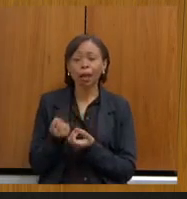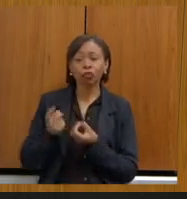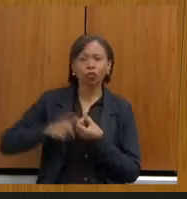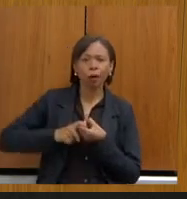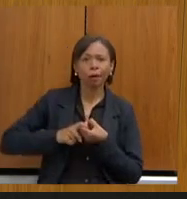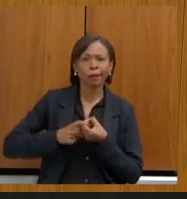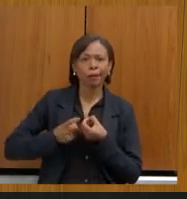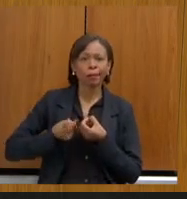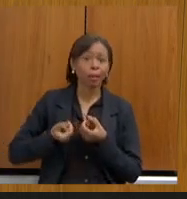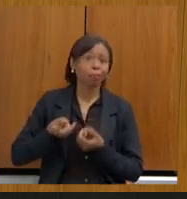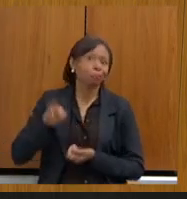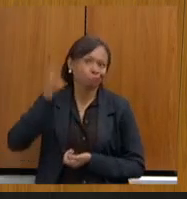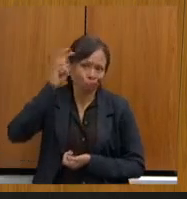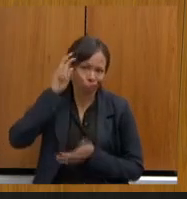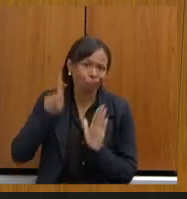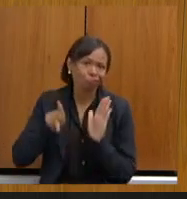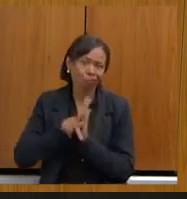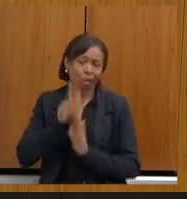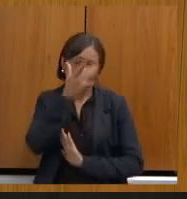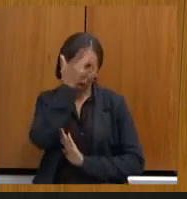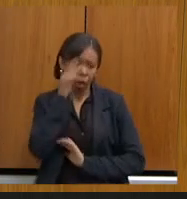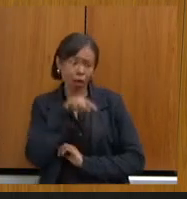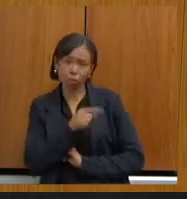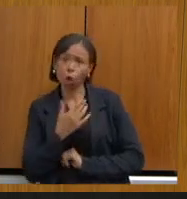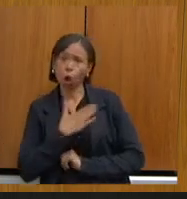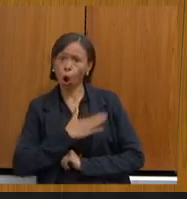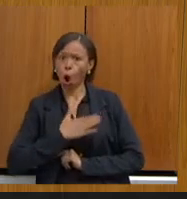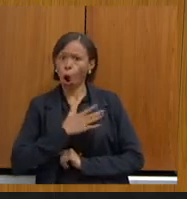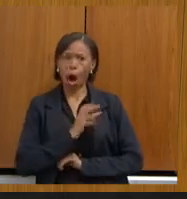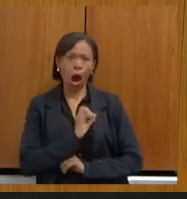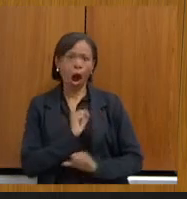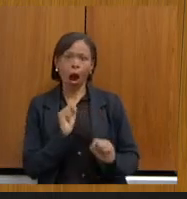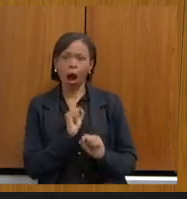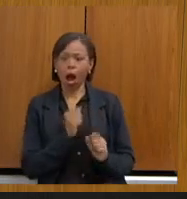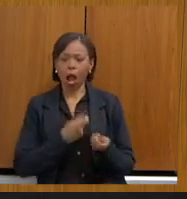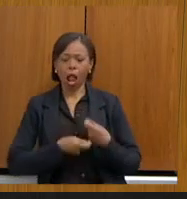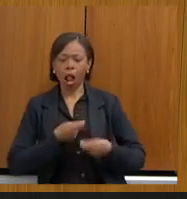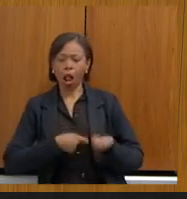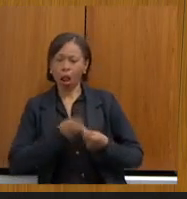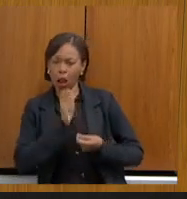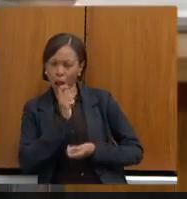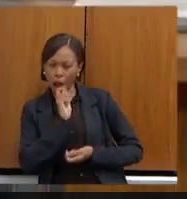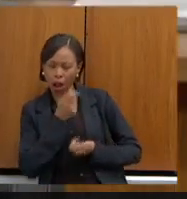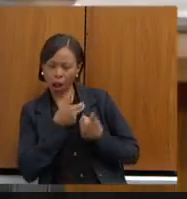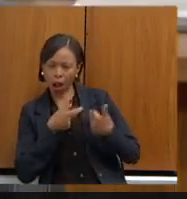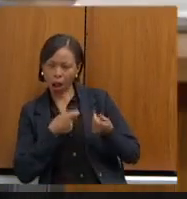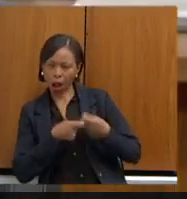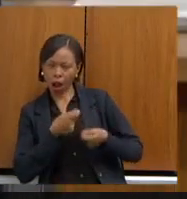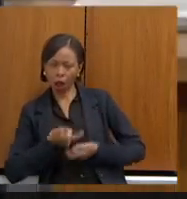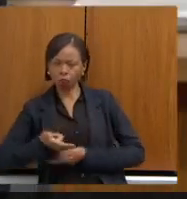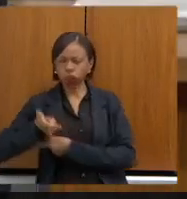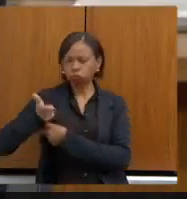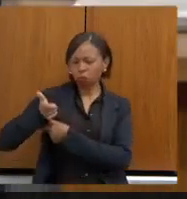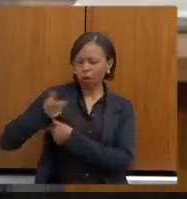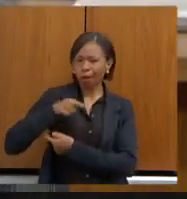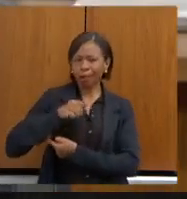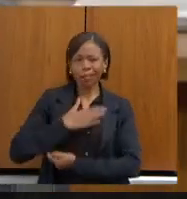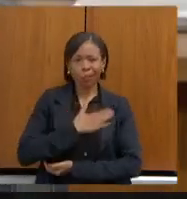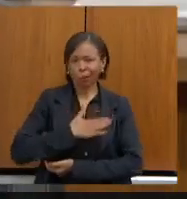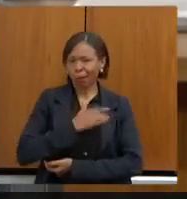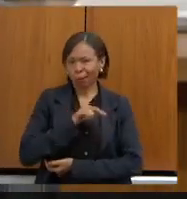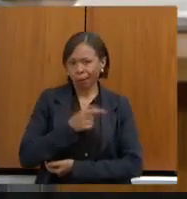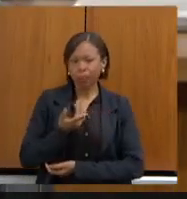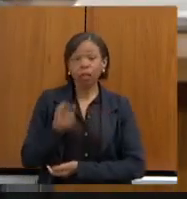que ser traficante de drogas e curte né que é traficante ele quer abortar o fuzil E é isso que a gente tem que reverter e nascer junto a gente tem